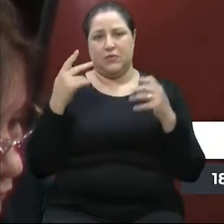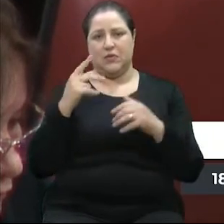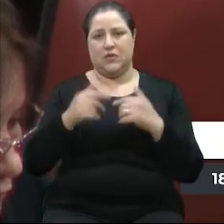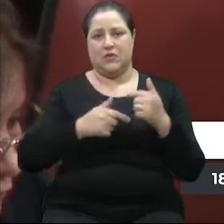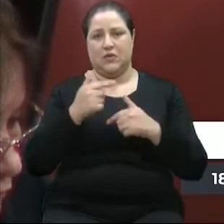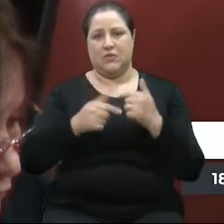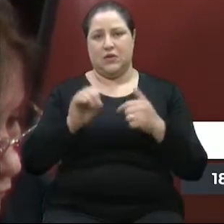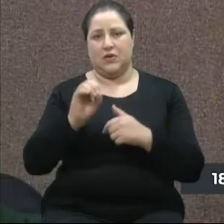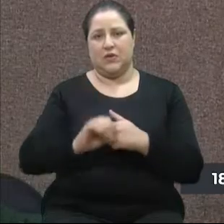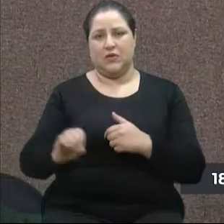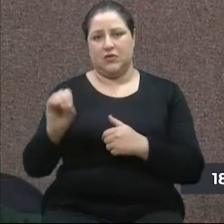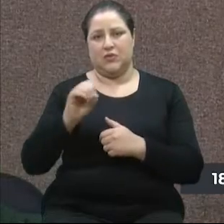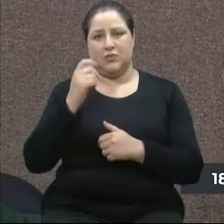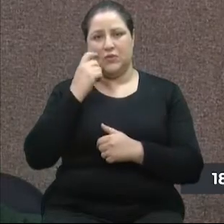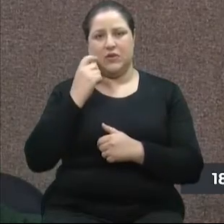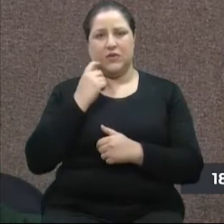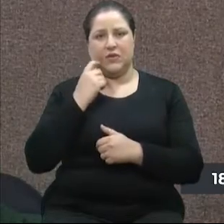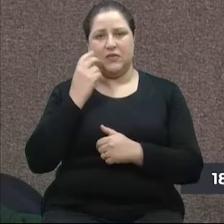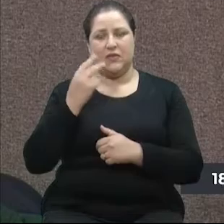Petrini.